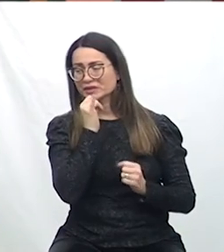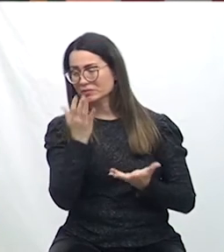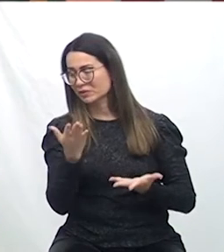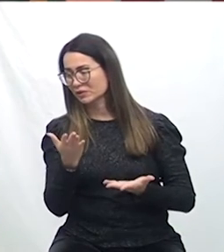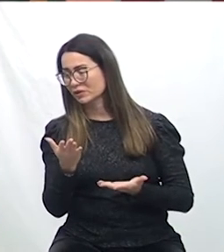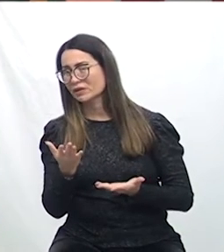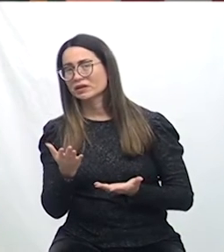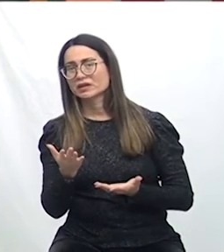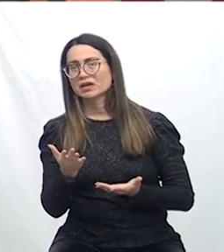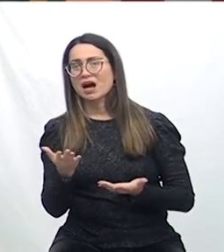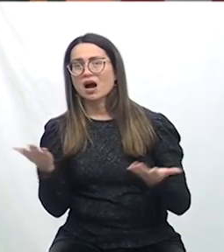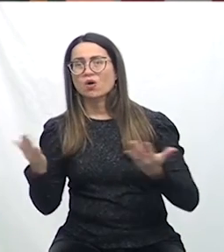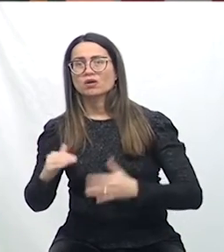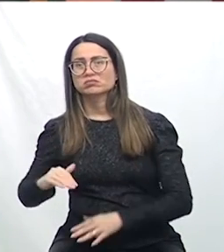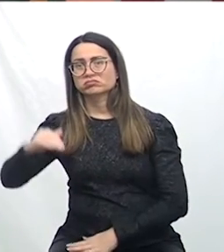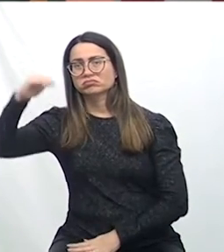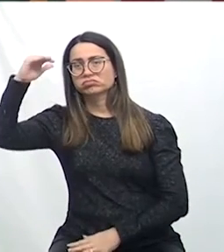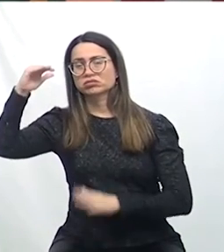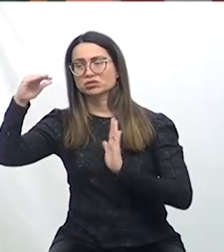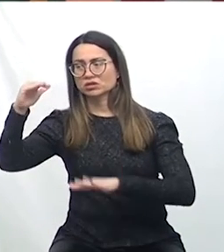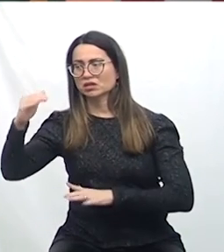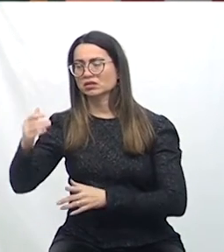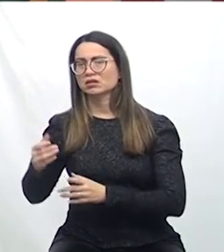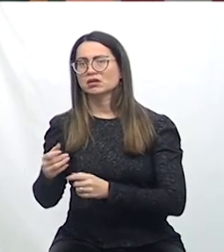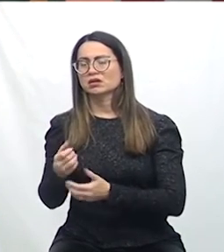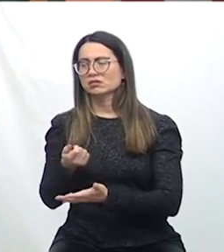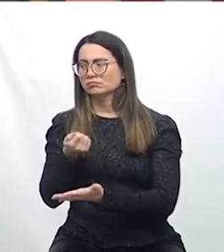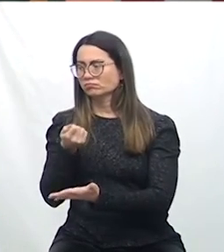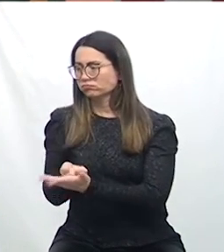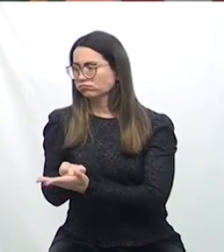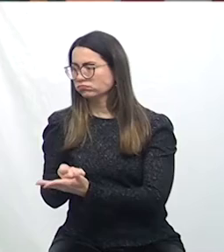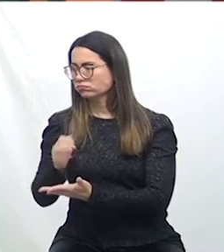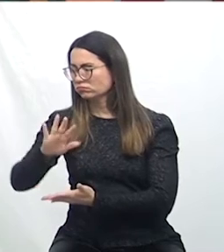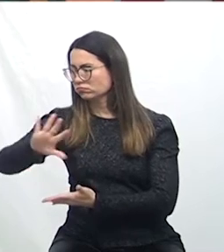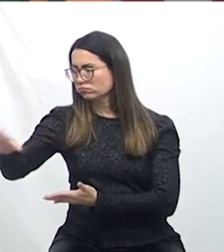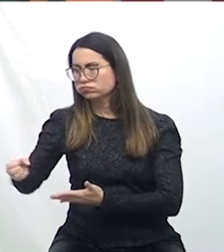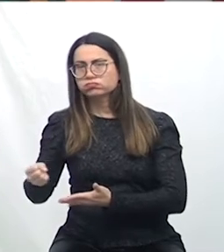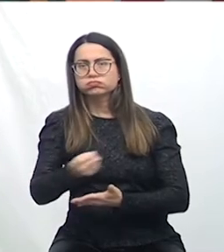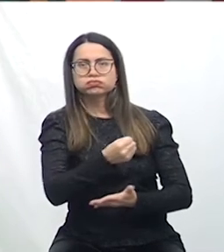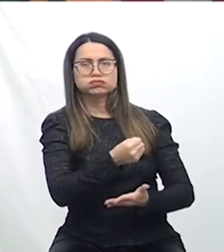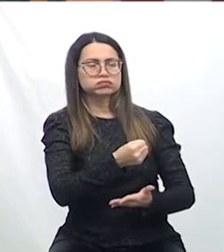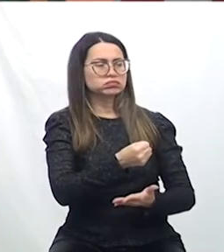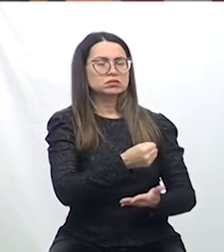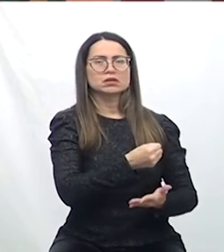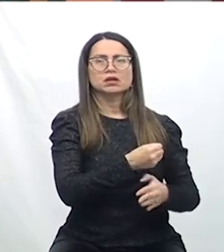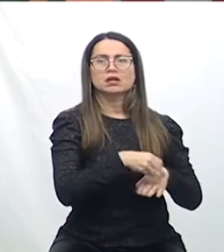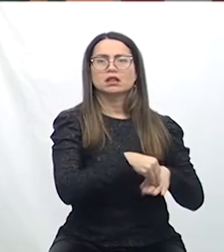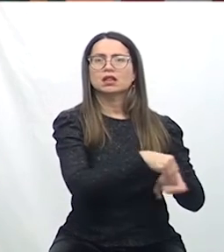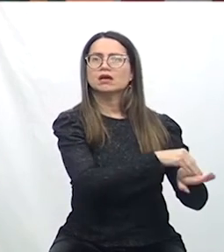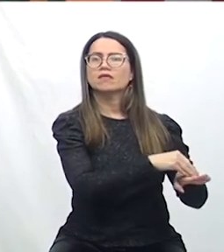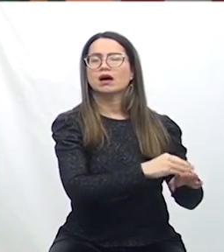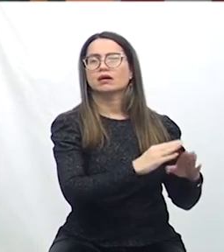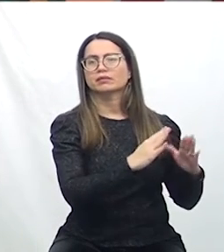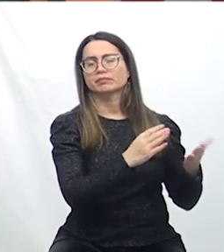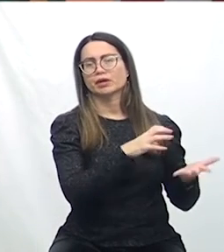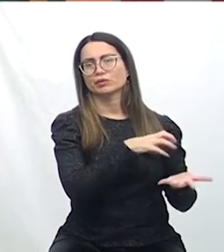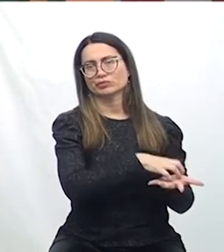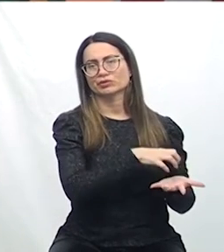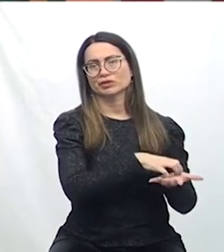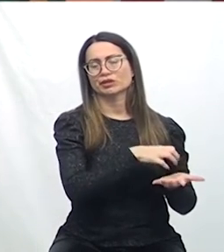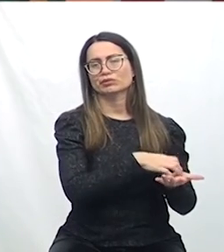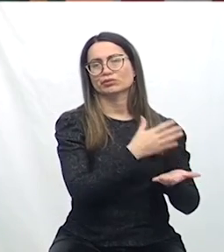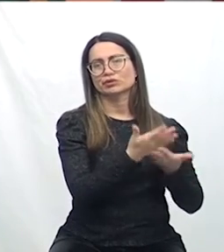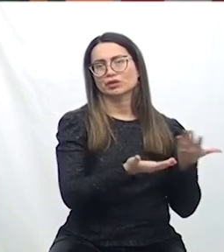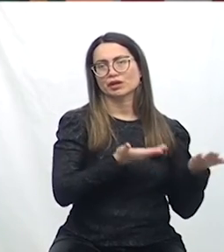que, por força, tirar essas pessoas da circulação, levar para uma clínica de